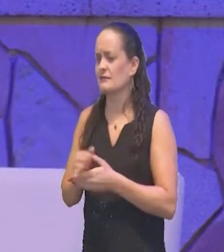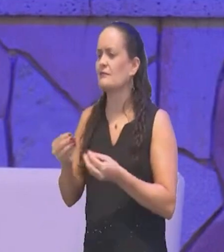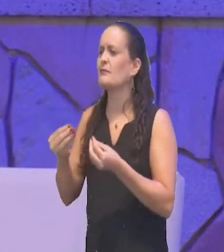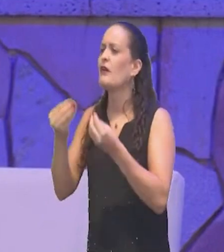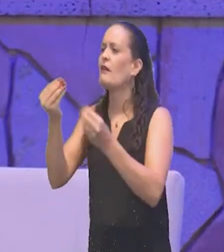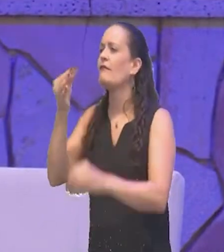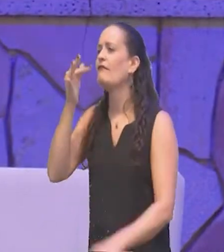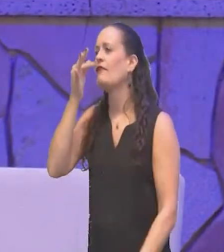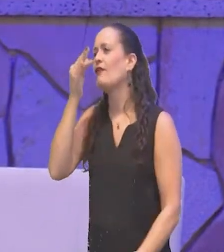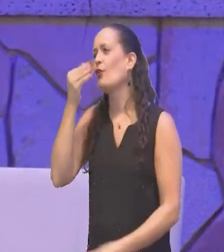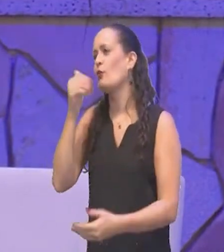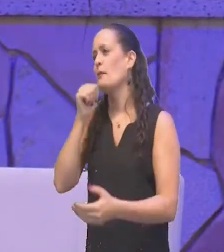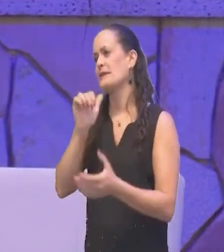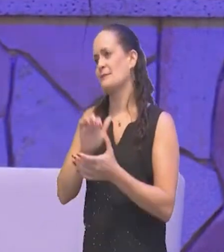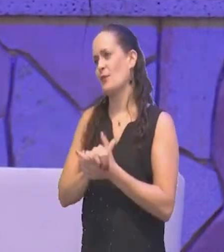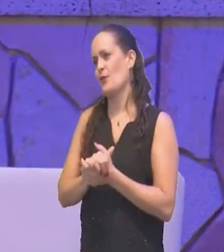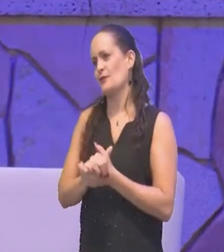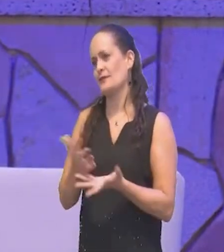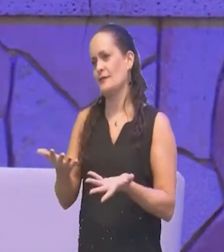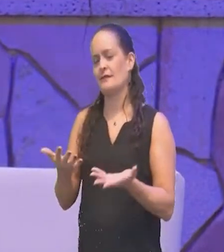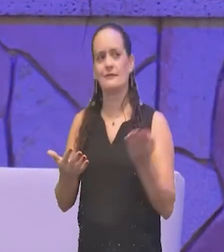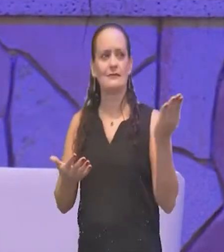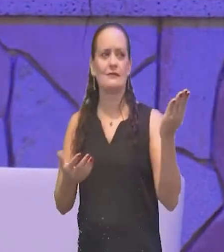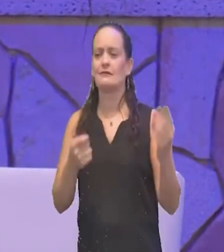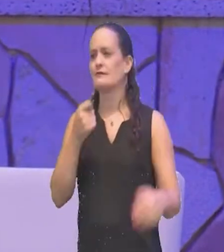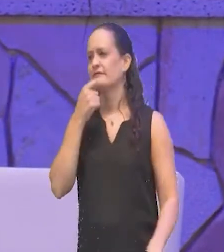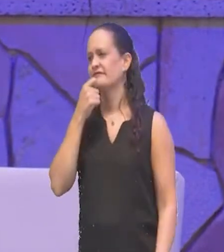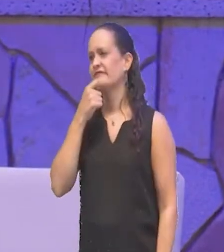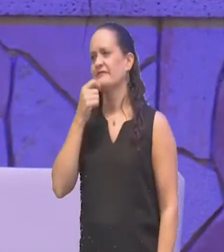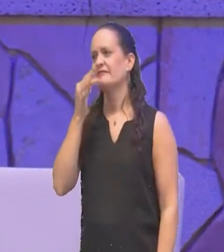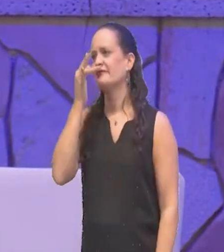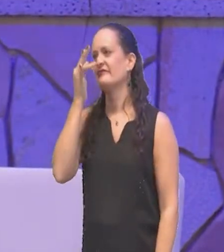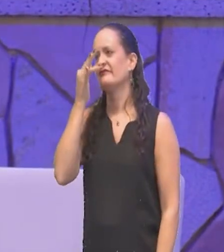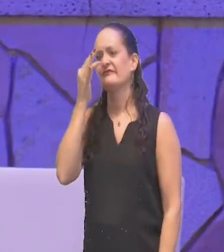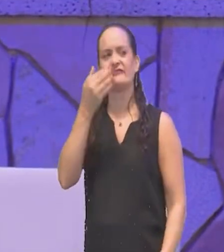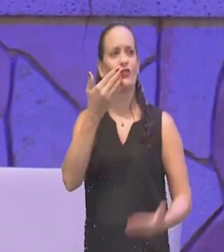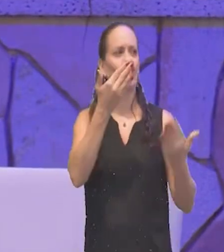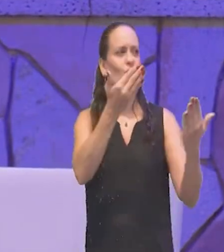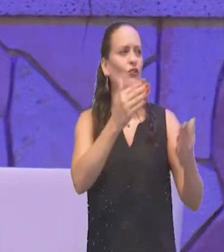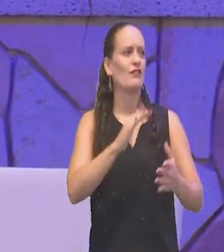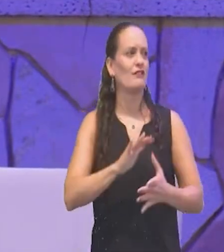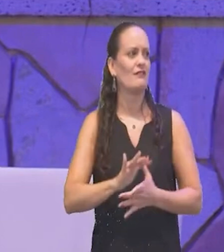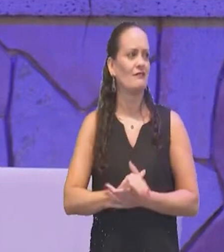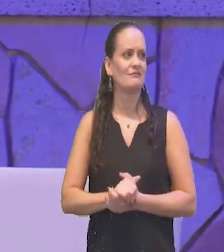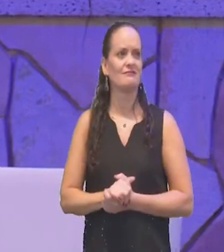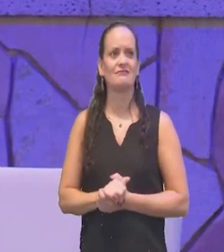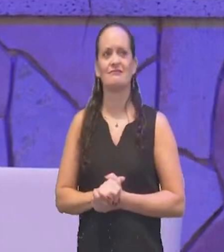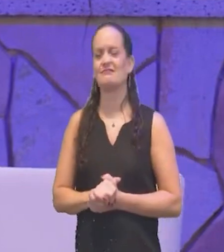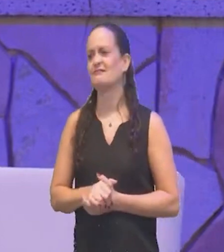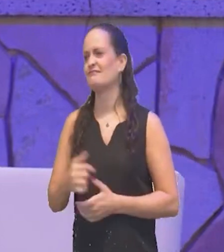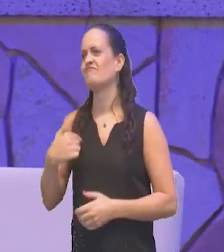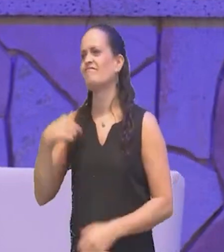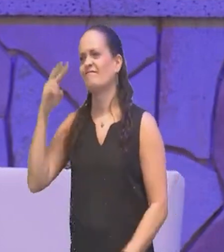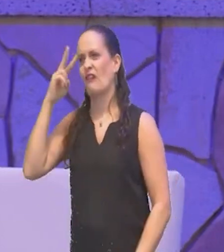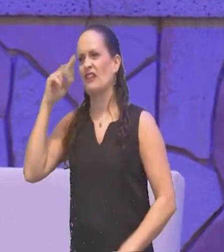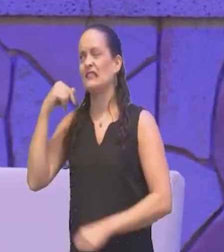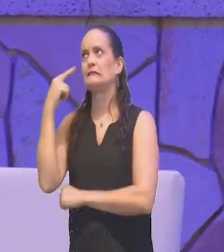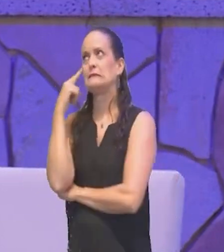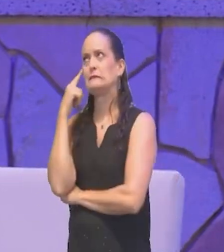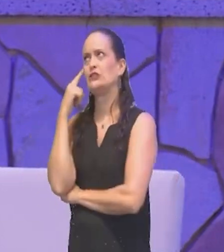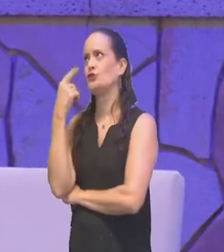casa. Quanto tempo a mulher aqui não recebeu uma flor, inclusive a minha, agora que isso está vindo aqui à mente,